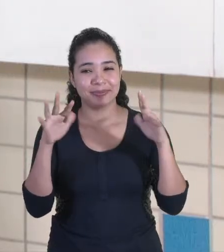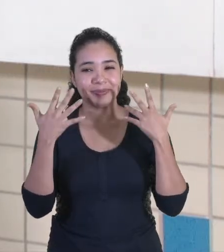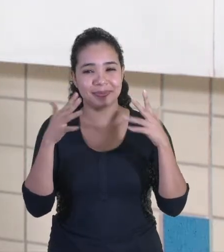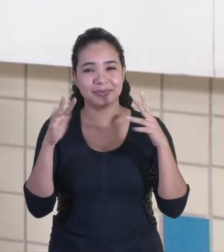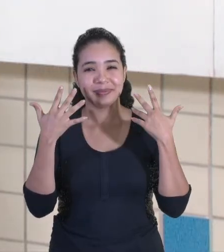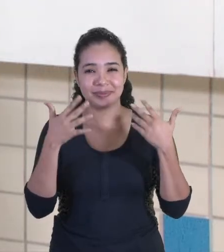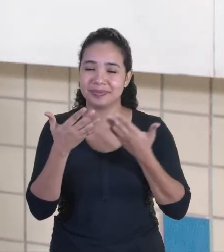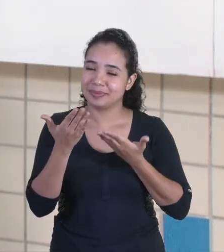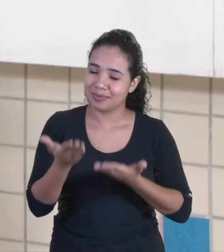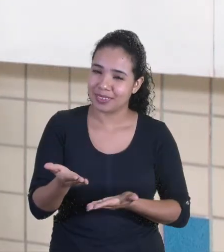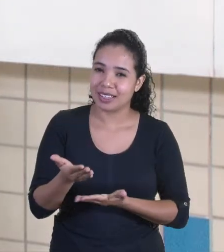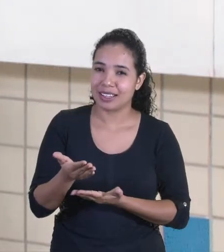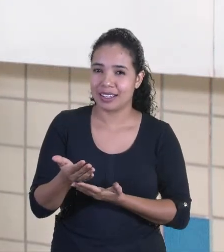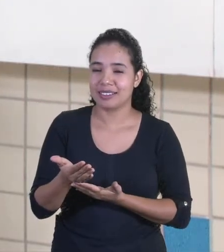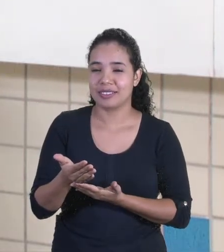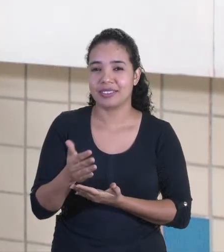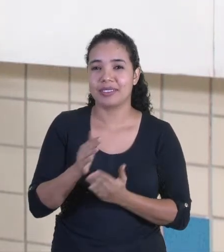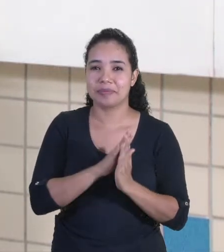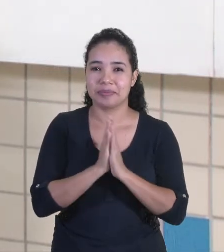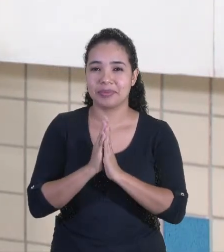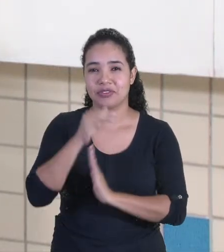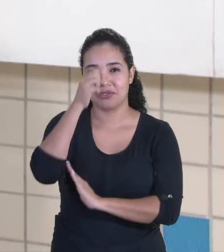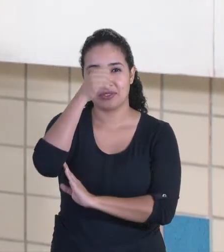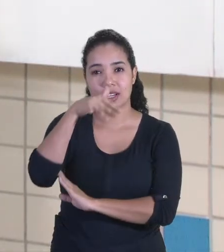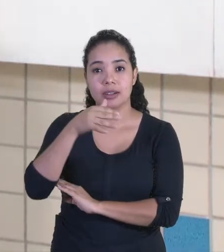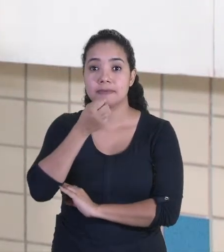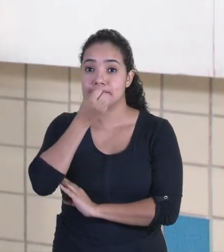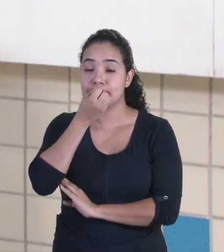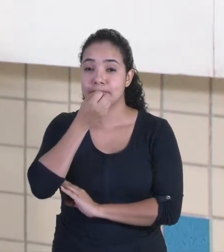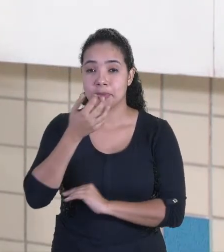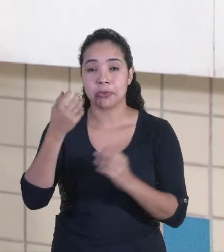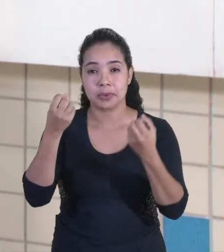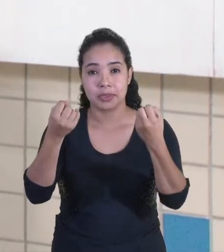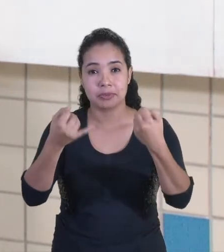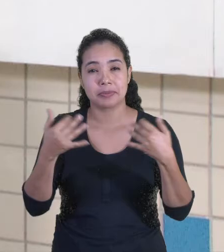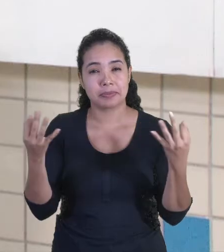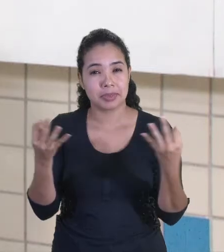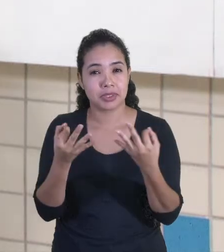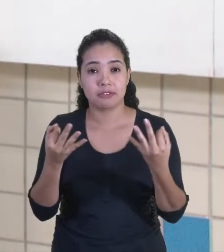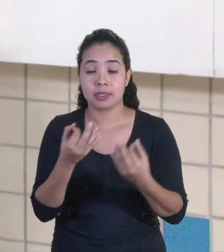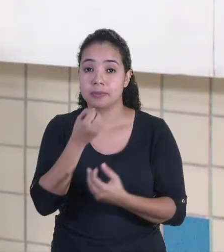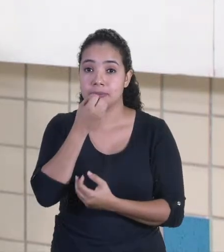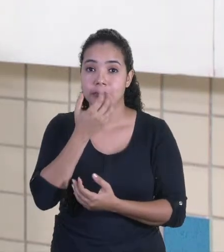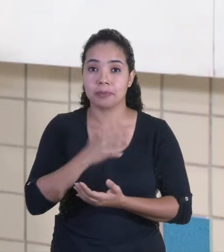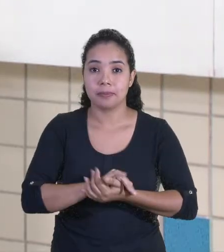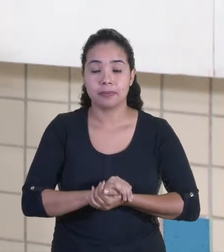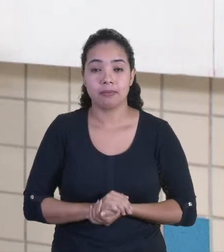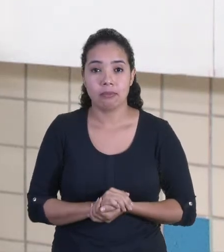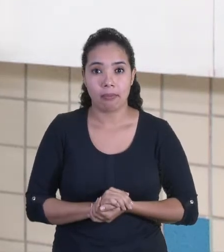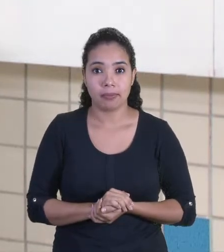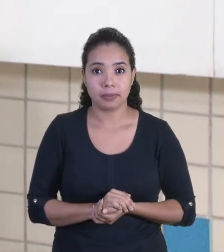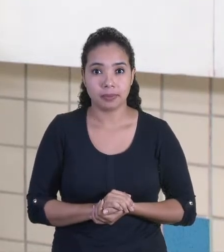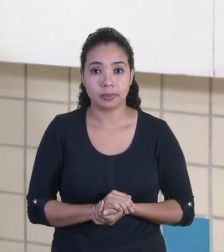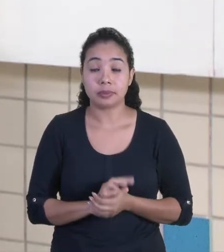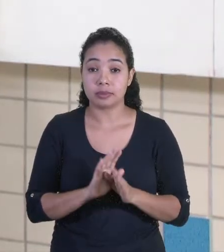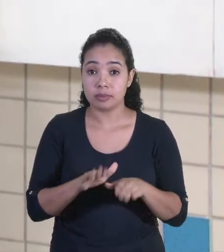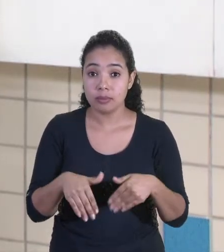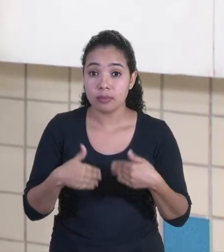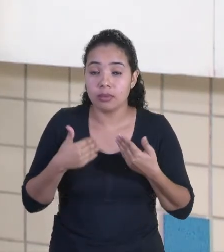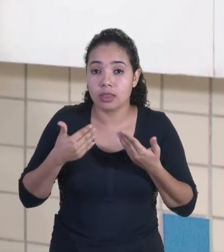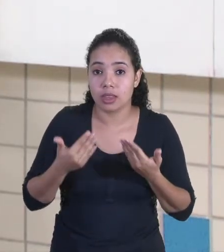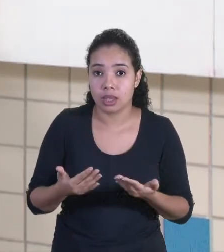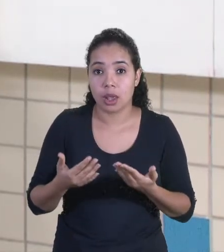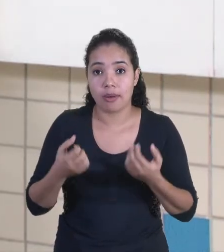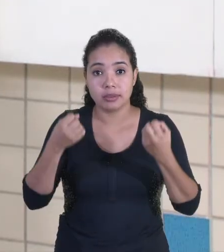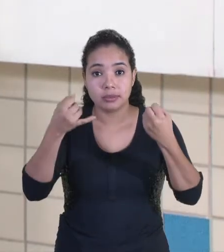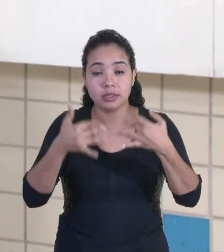Palmas para você, Fava. Perfeita explicação. Muito bem. Ou seja, então vamos falar o que são